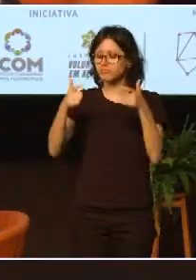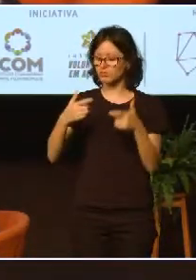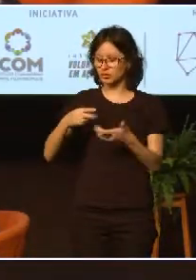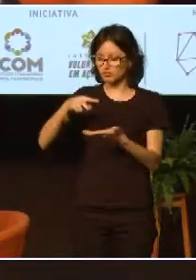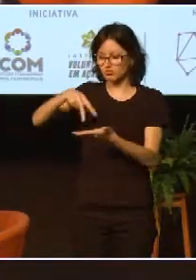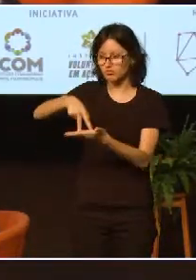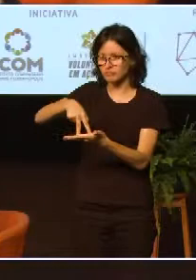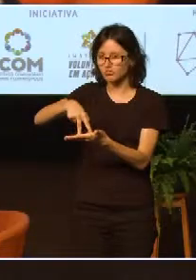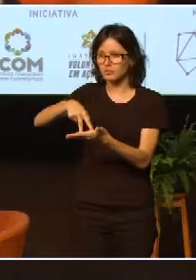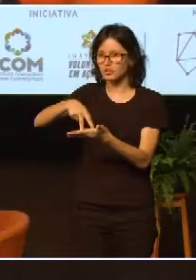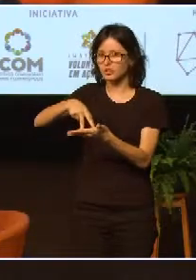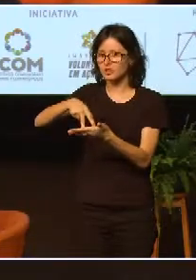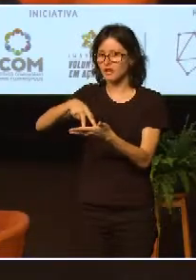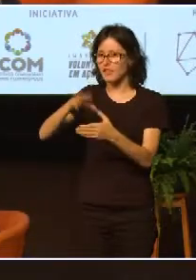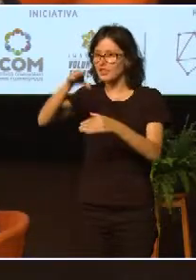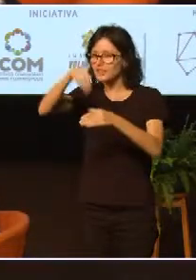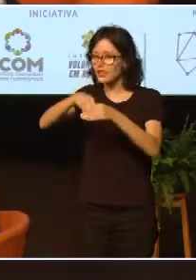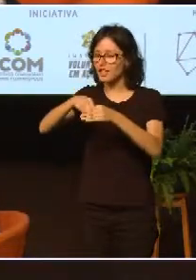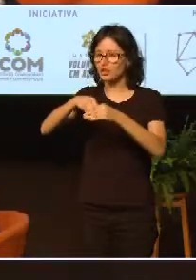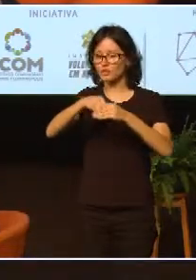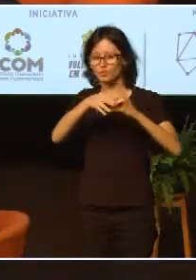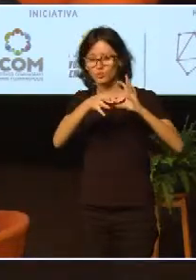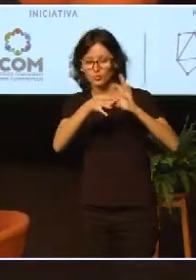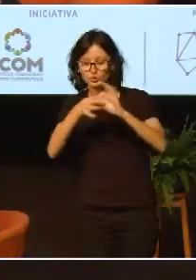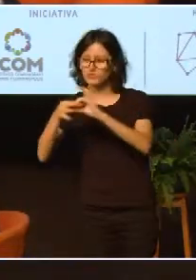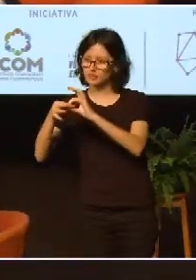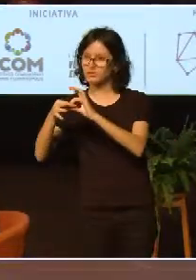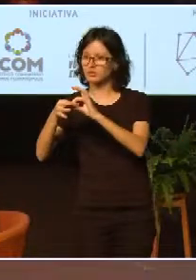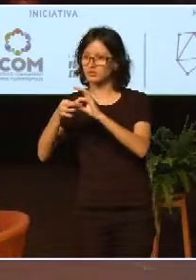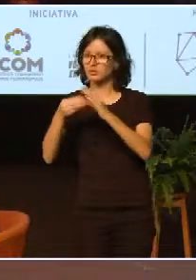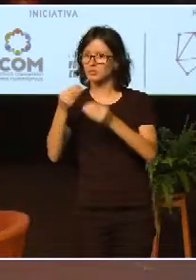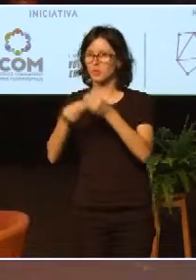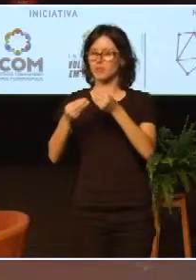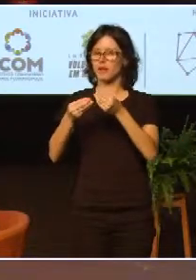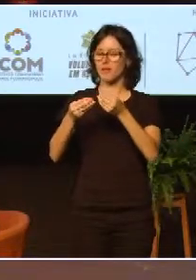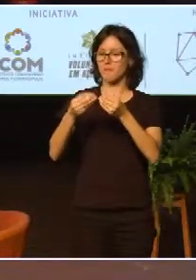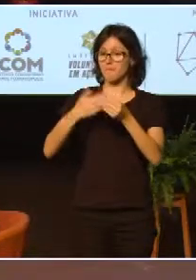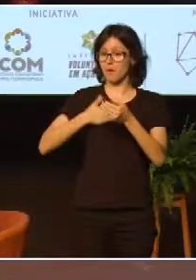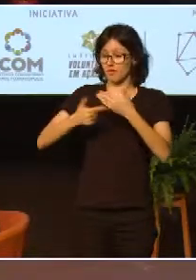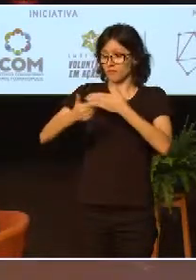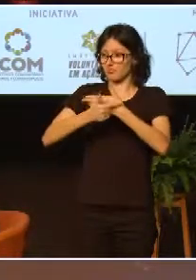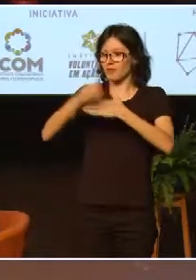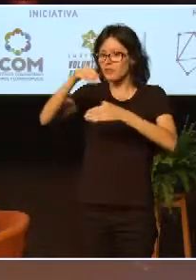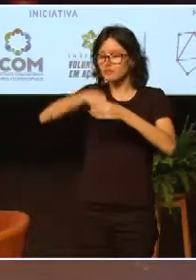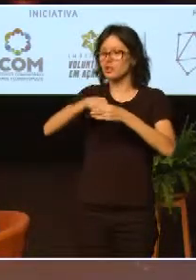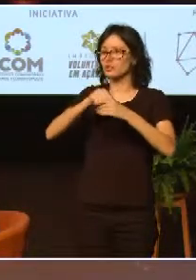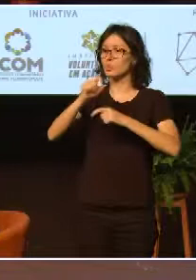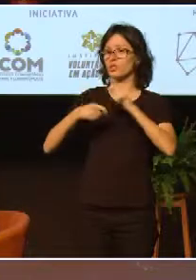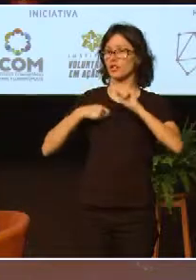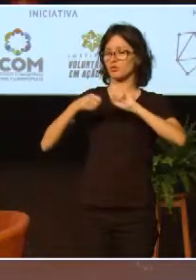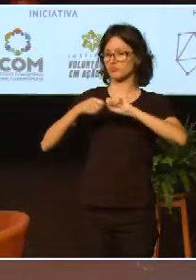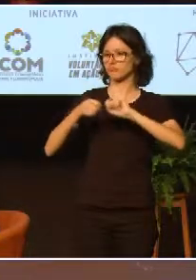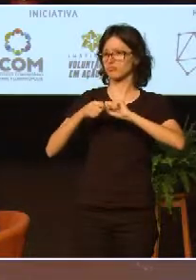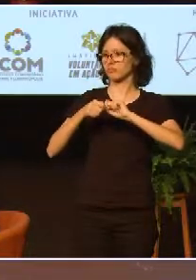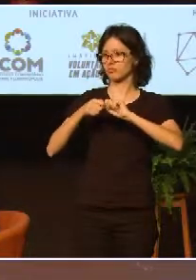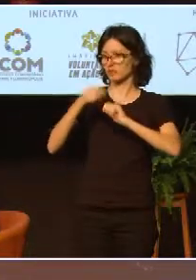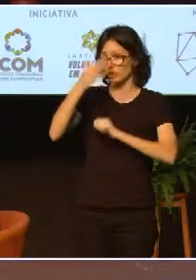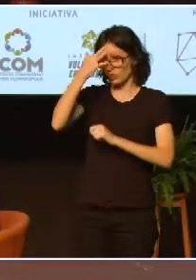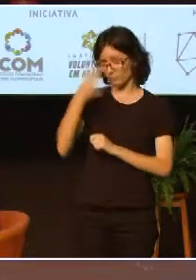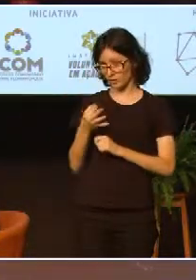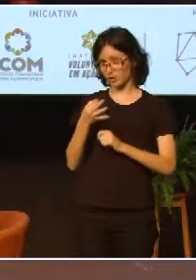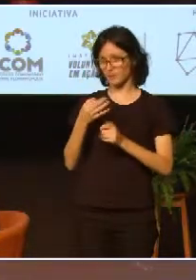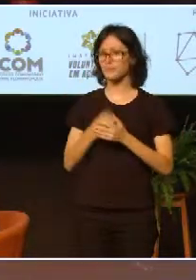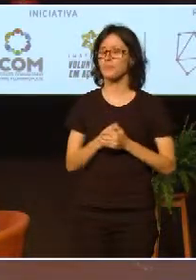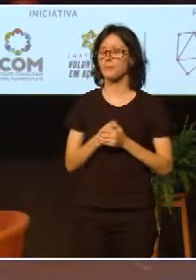está dentro desse contexto mais macro e qual é o seu papel dentro desse contexto, né? Sem dúvida.